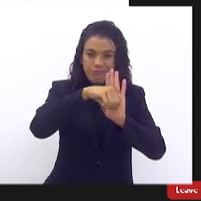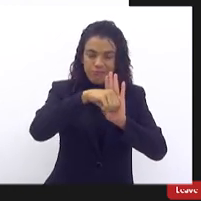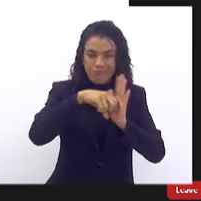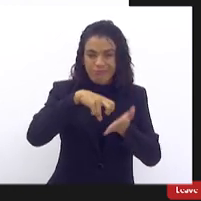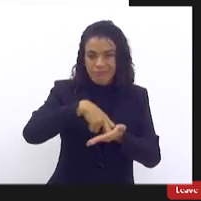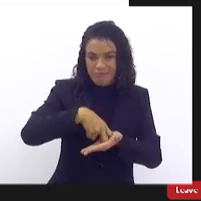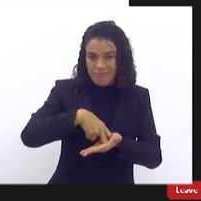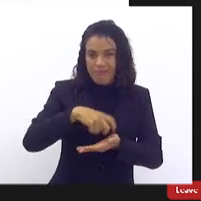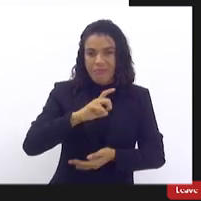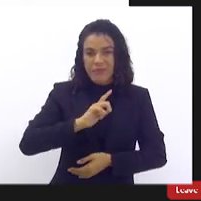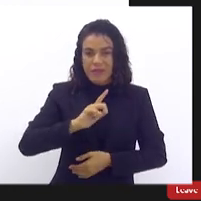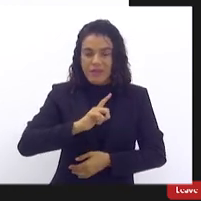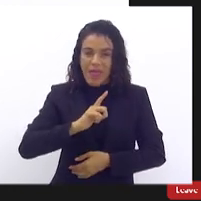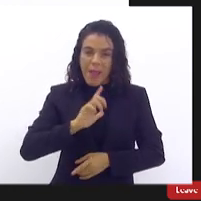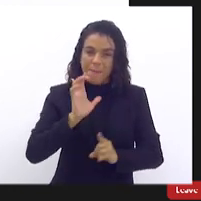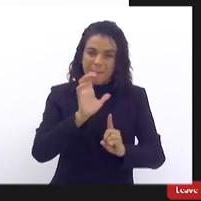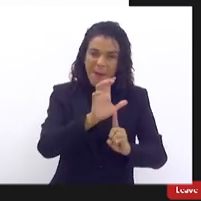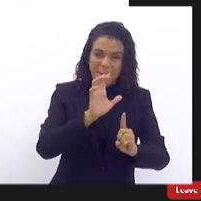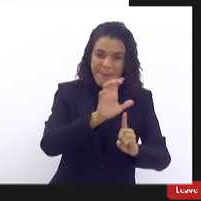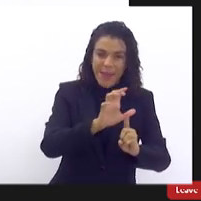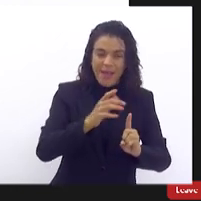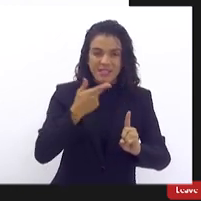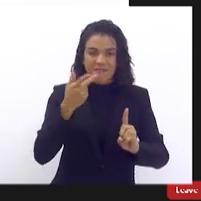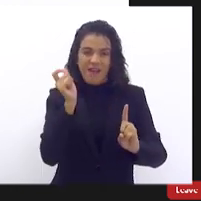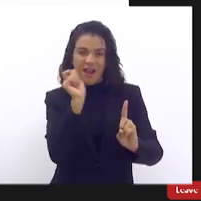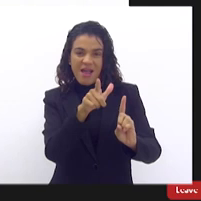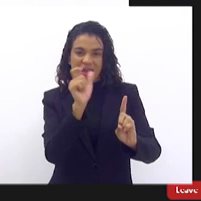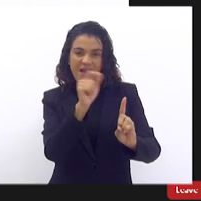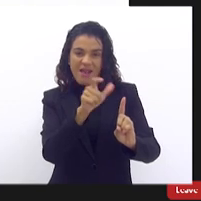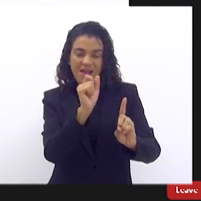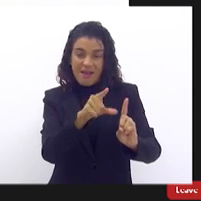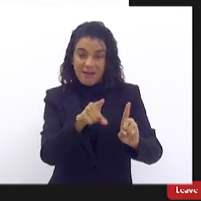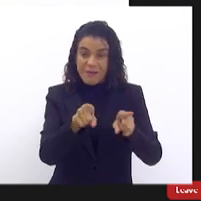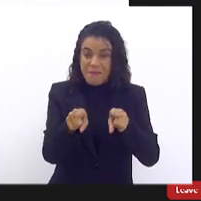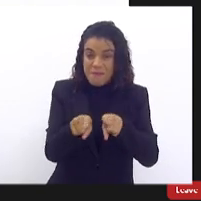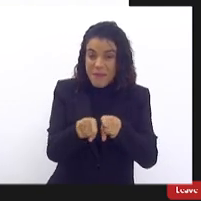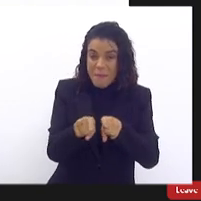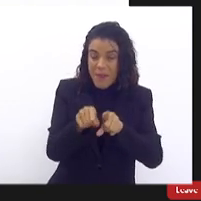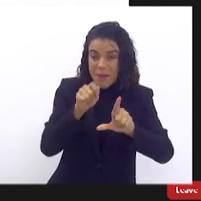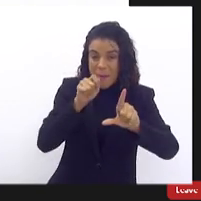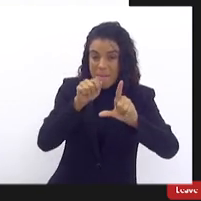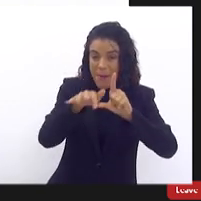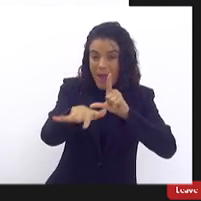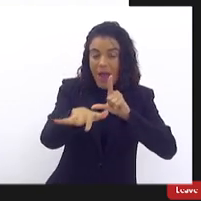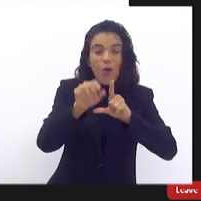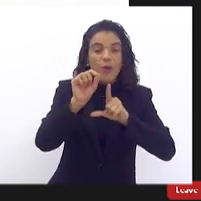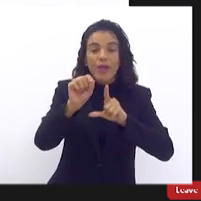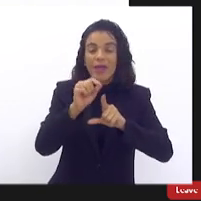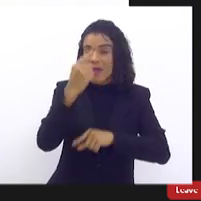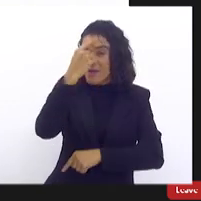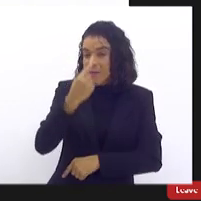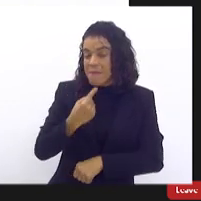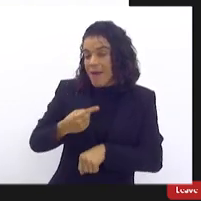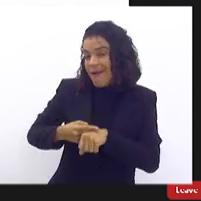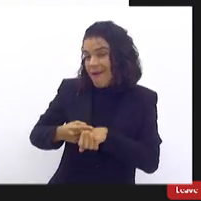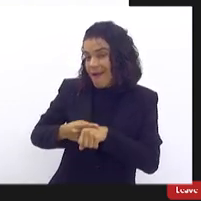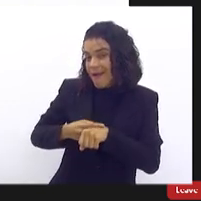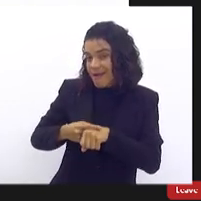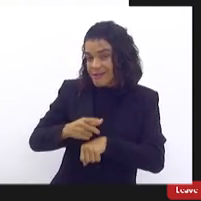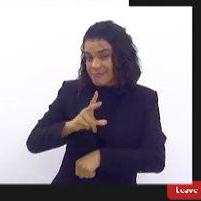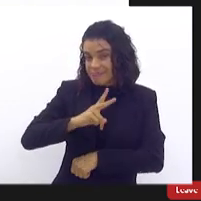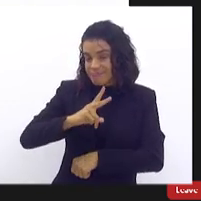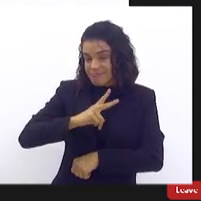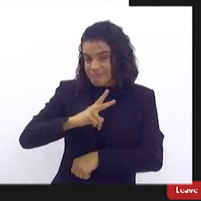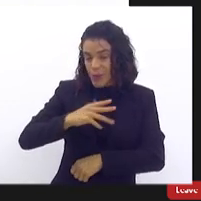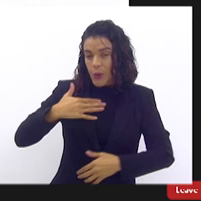exemplo, previsão para ameaça, para difamação, para a própria disseminação de imagens íntimas, que também é uma forma de controle